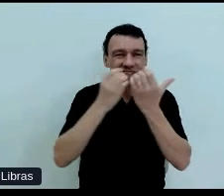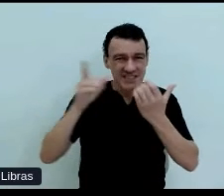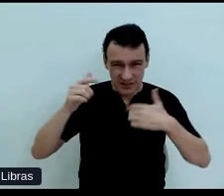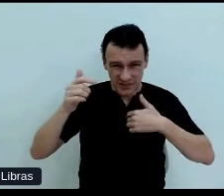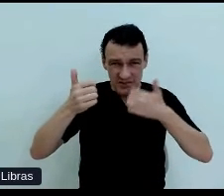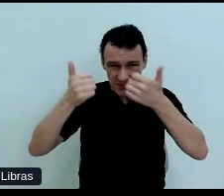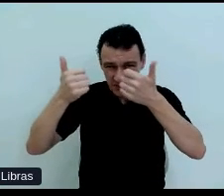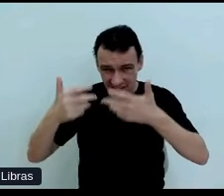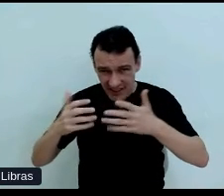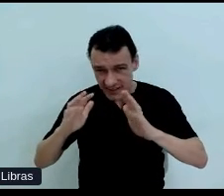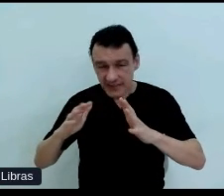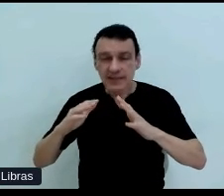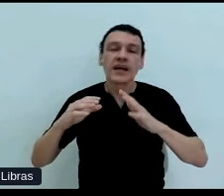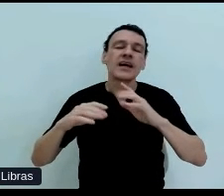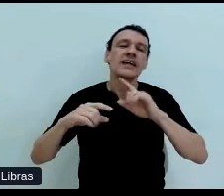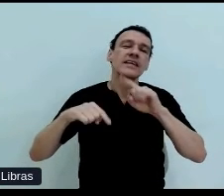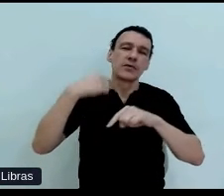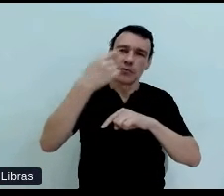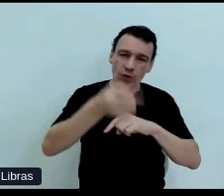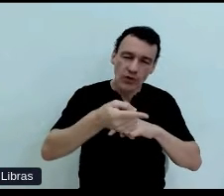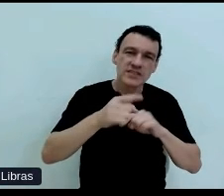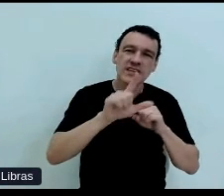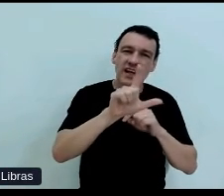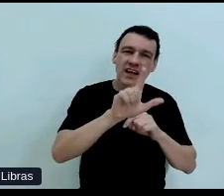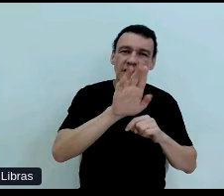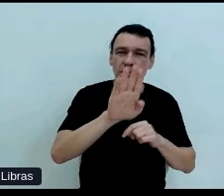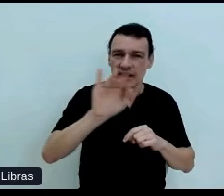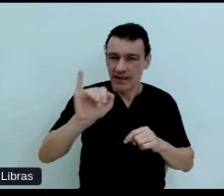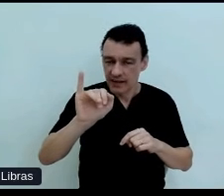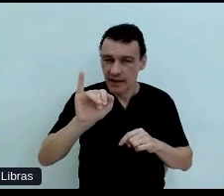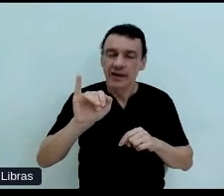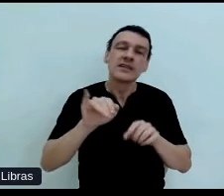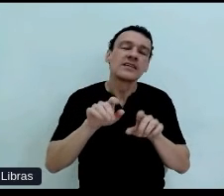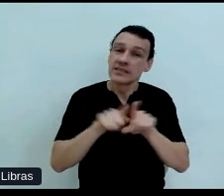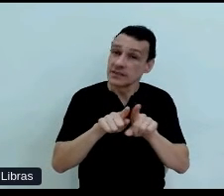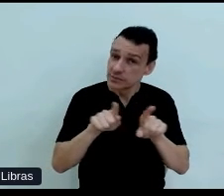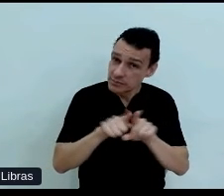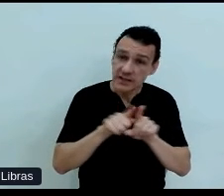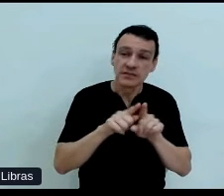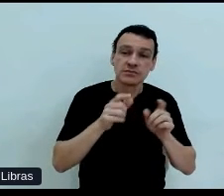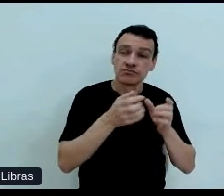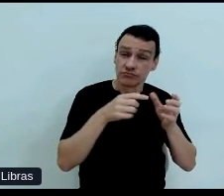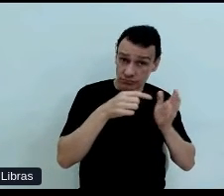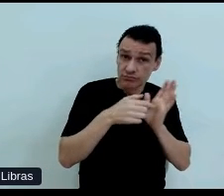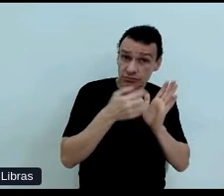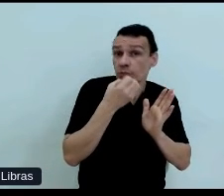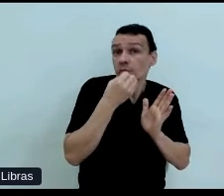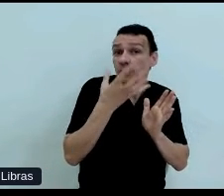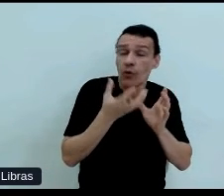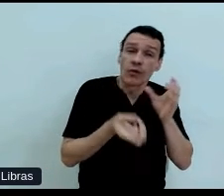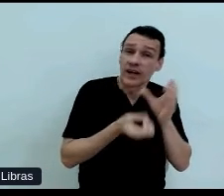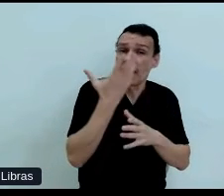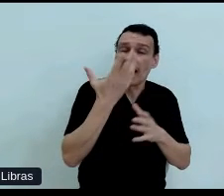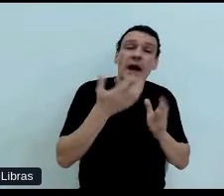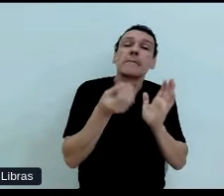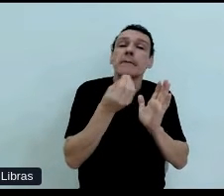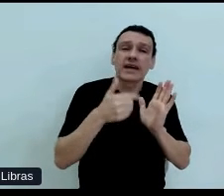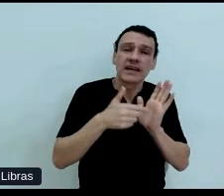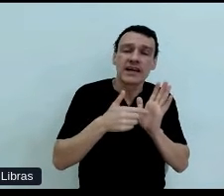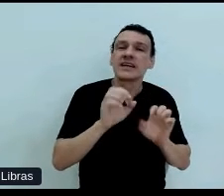sabe como definir uma deficiência? Porque a partir tanto da convenção a qual